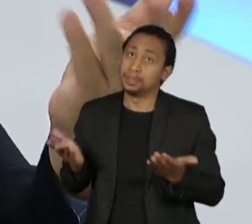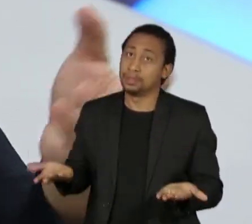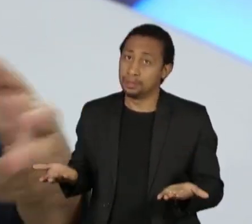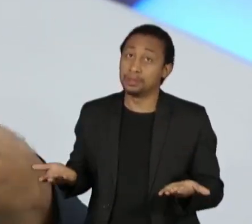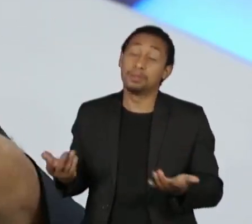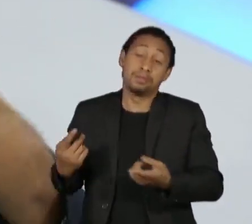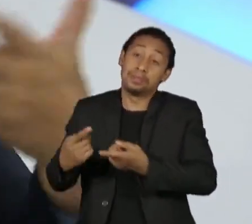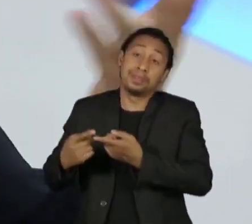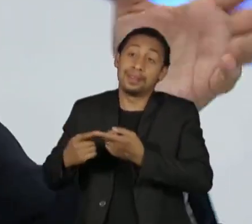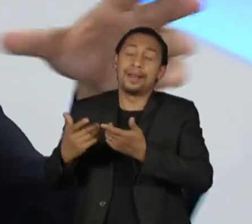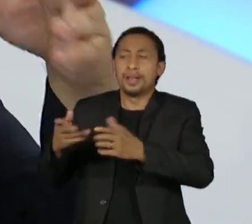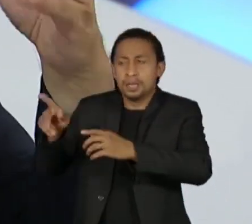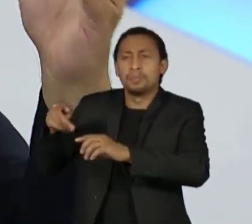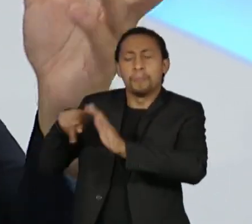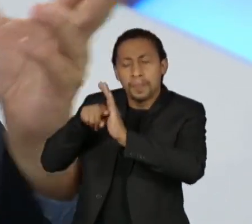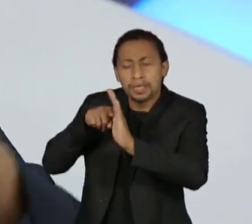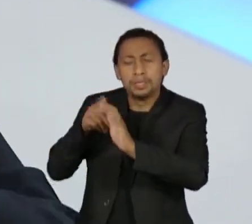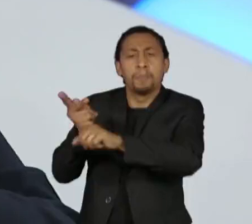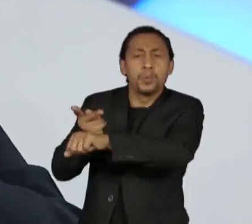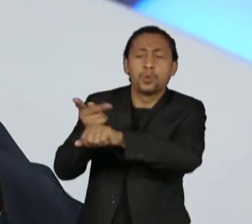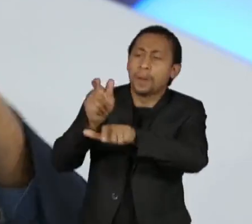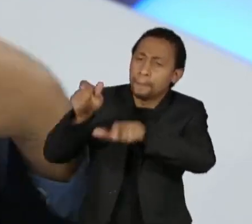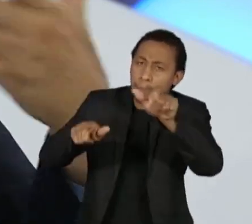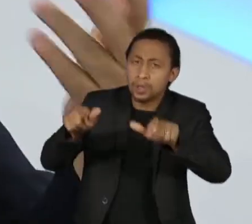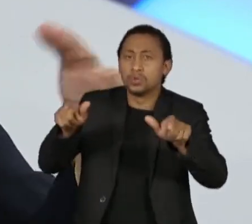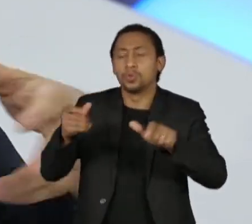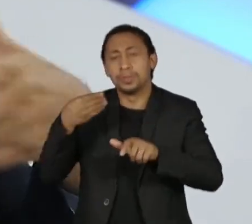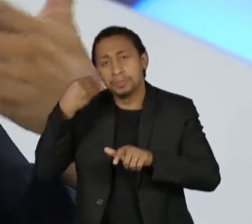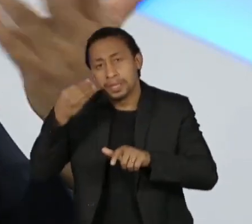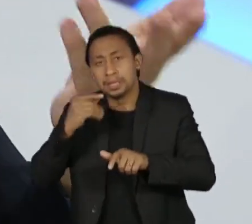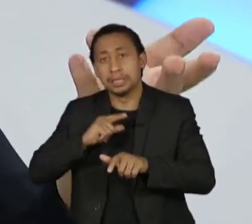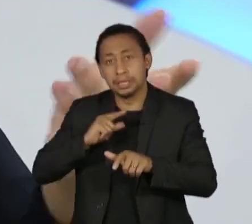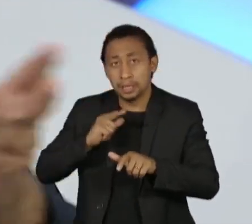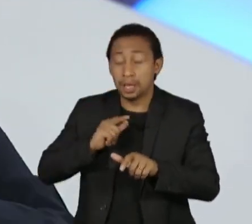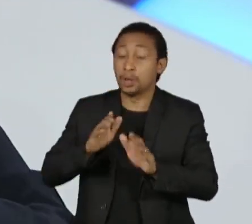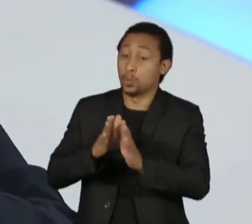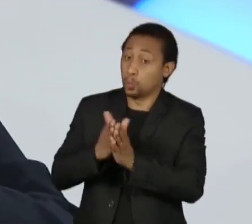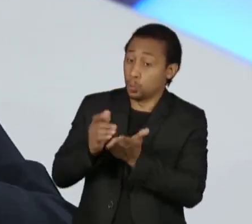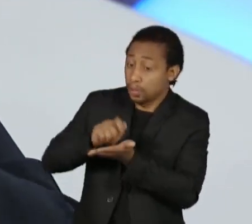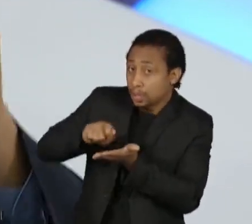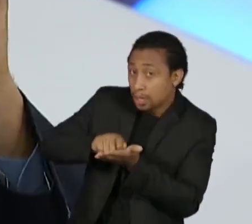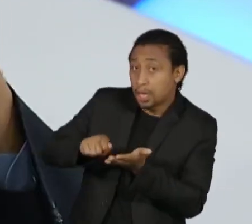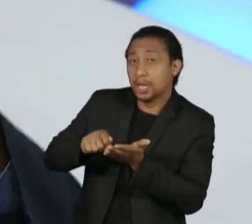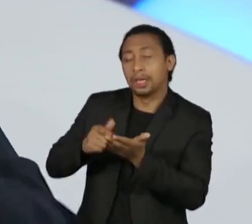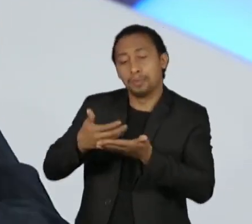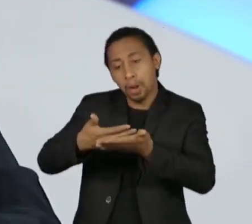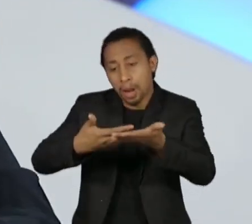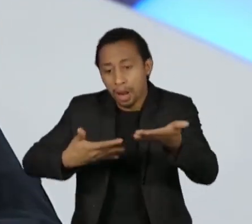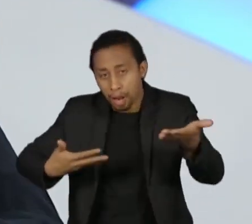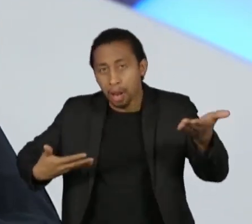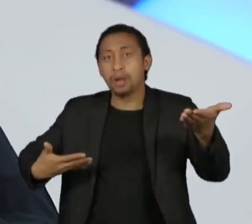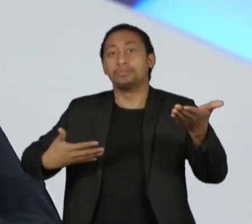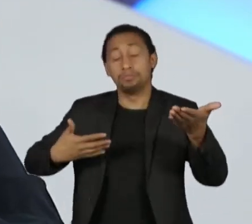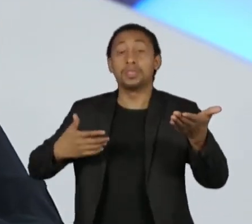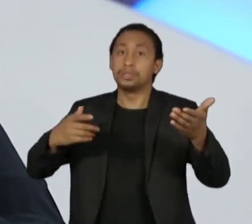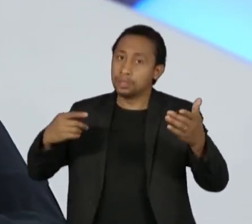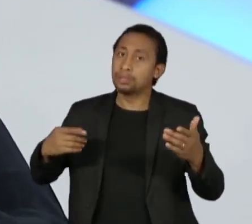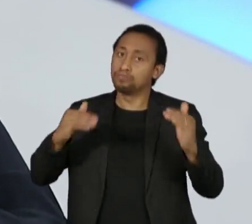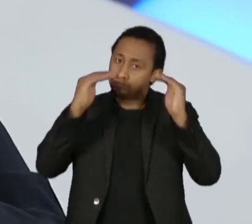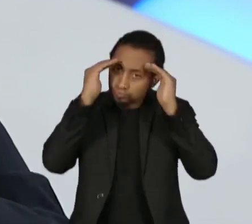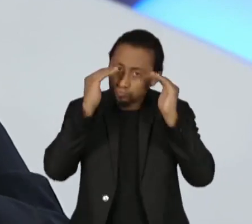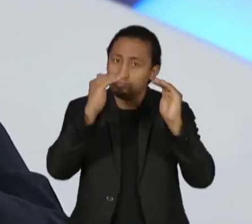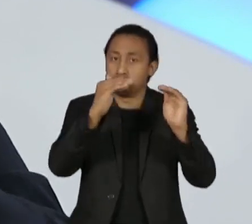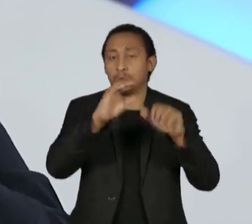pessoas com carreira consolidada de um modo geral foi isso com biografia com currículo e um compromisso férreo com a constituição